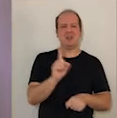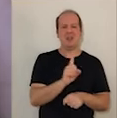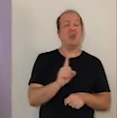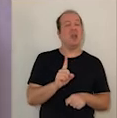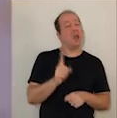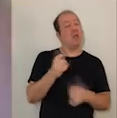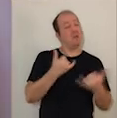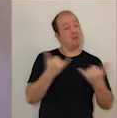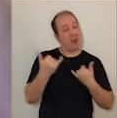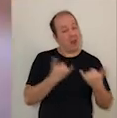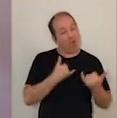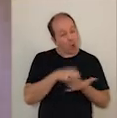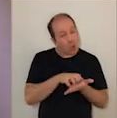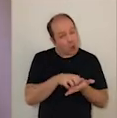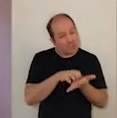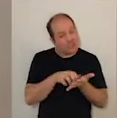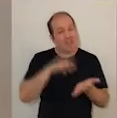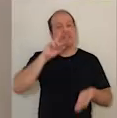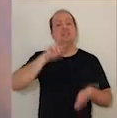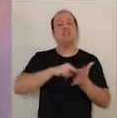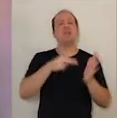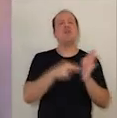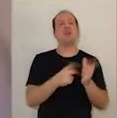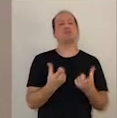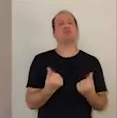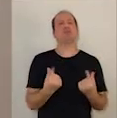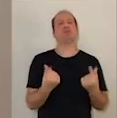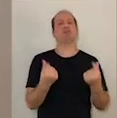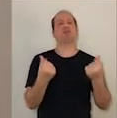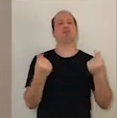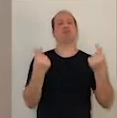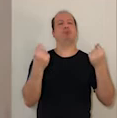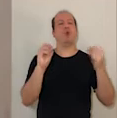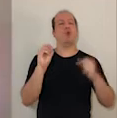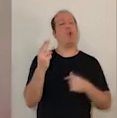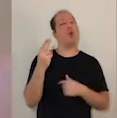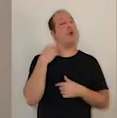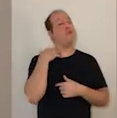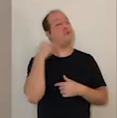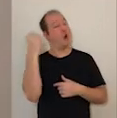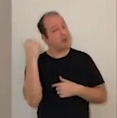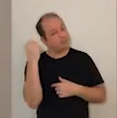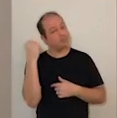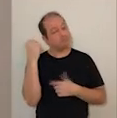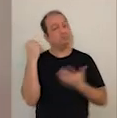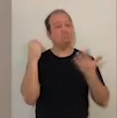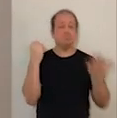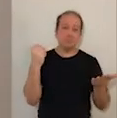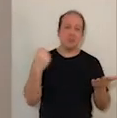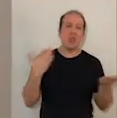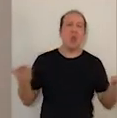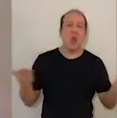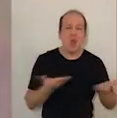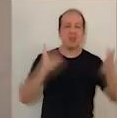dizer que coceiras dessa espécie significam riqueza ou forca. Se assim for, hoje à noite